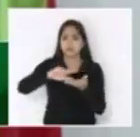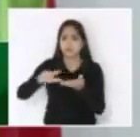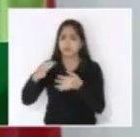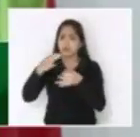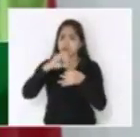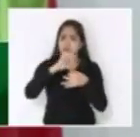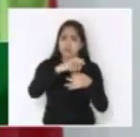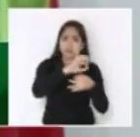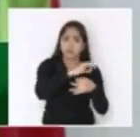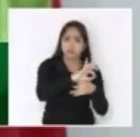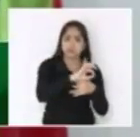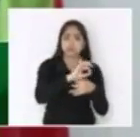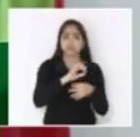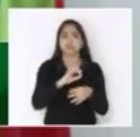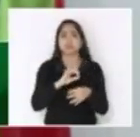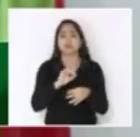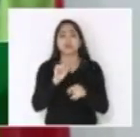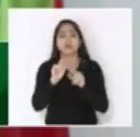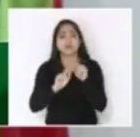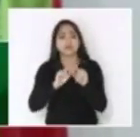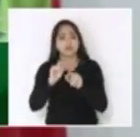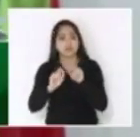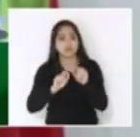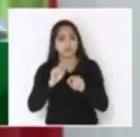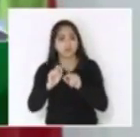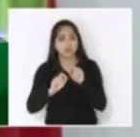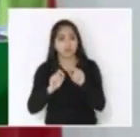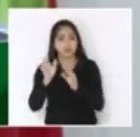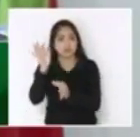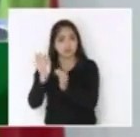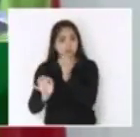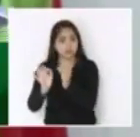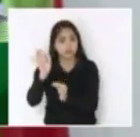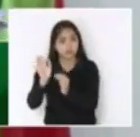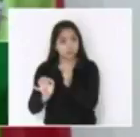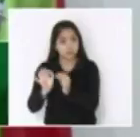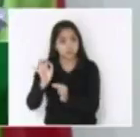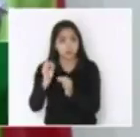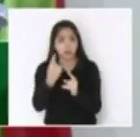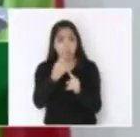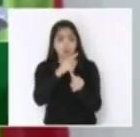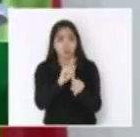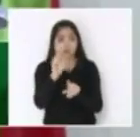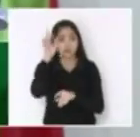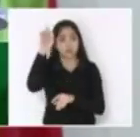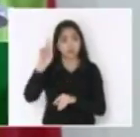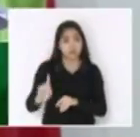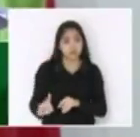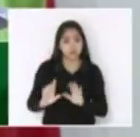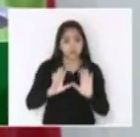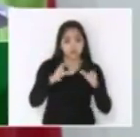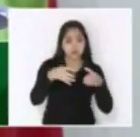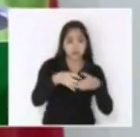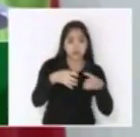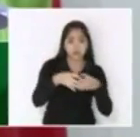e partidos, que é a investida judicial legislativa contra direitos, grupos identificados como